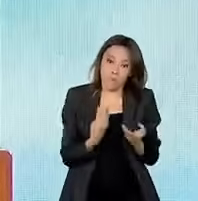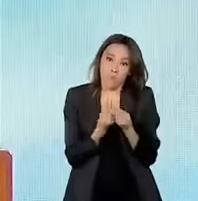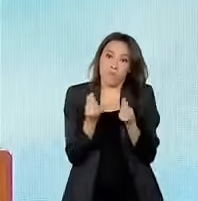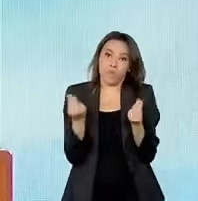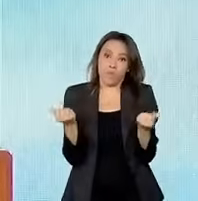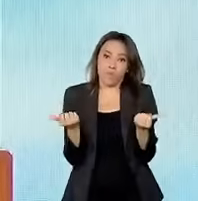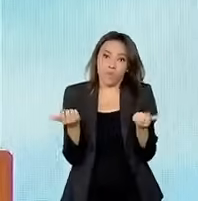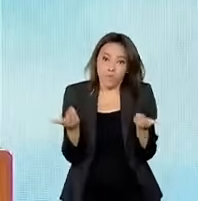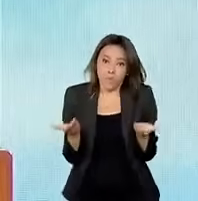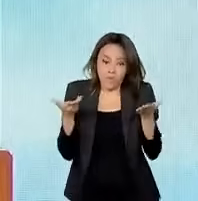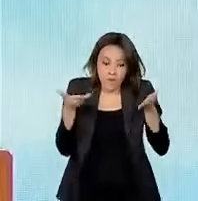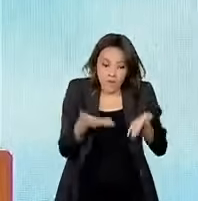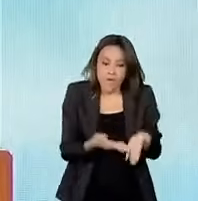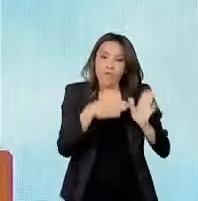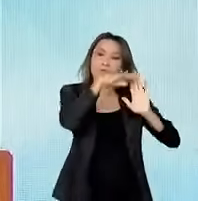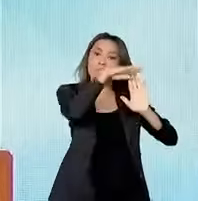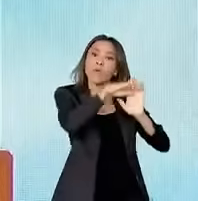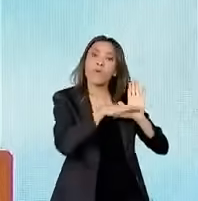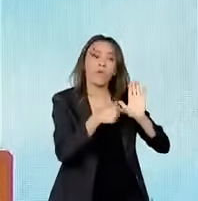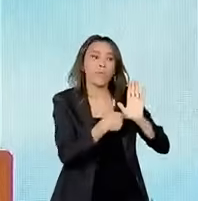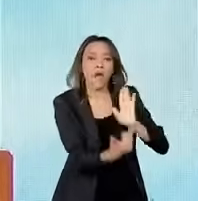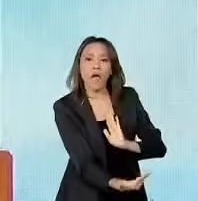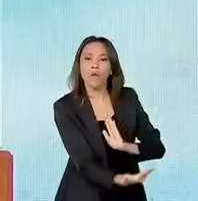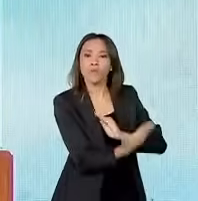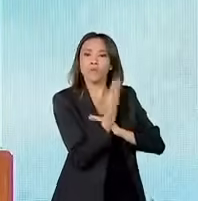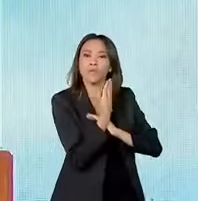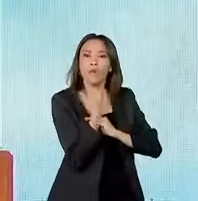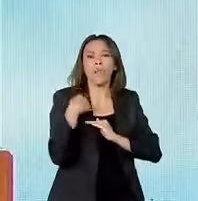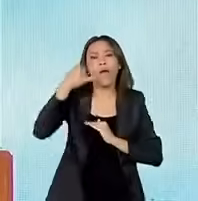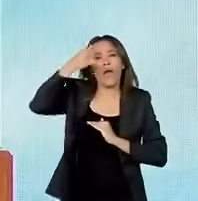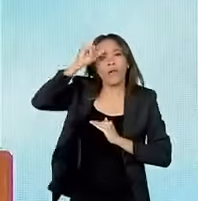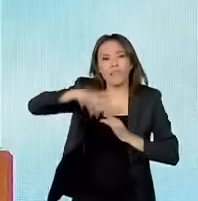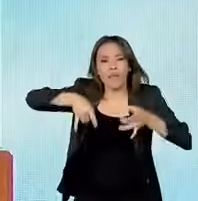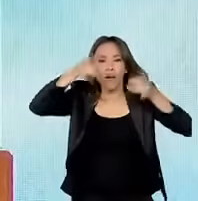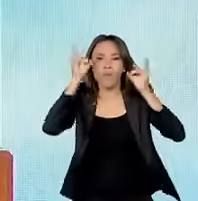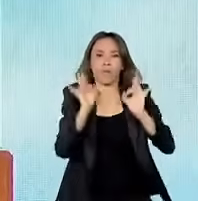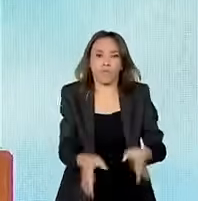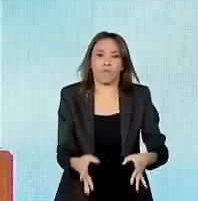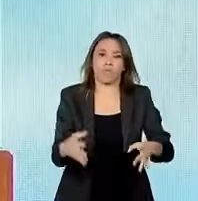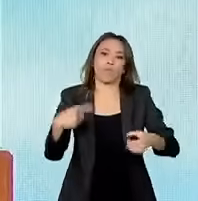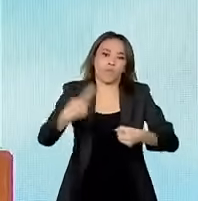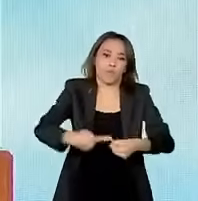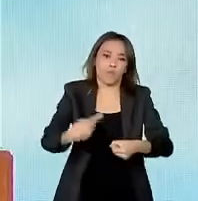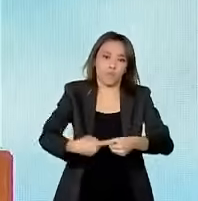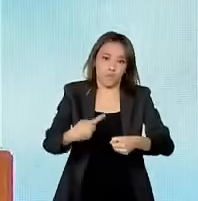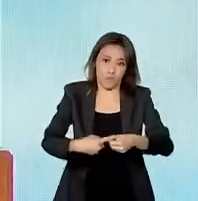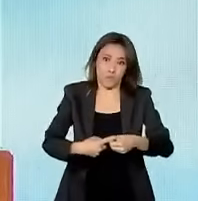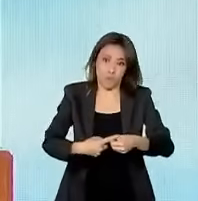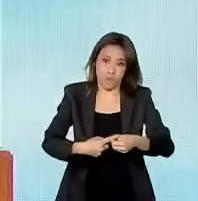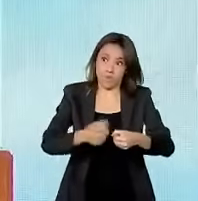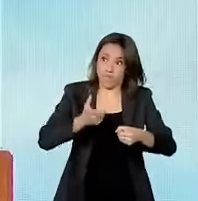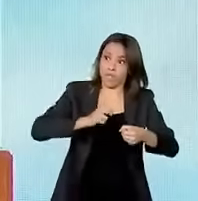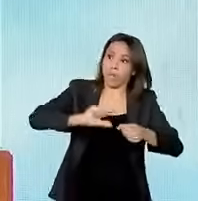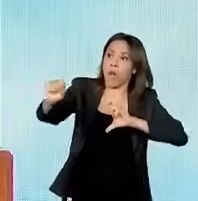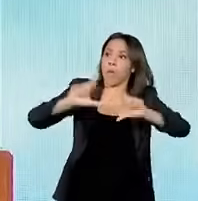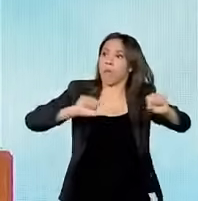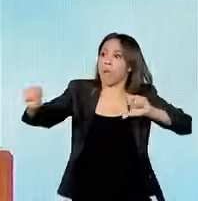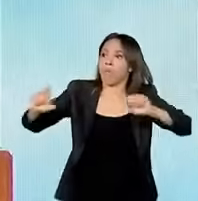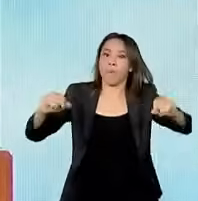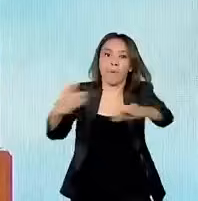E este programa vem nos ajudar a combater o êxito rural, onde as famílias